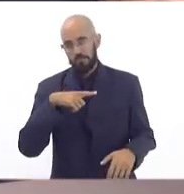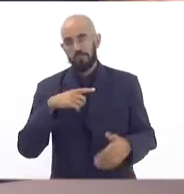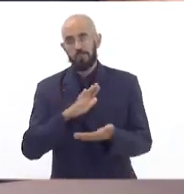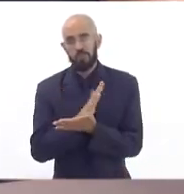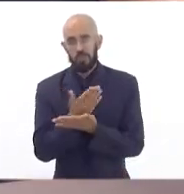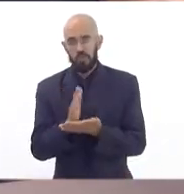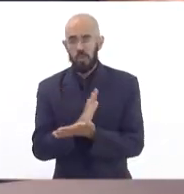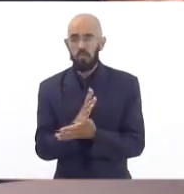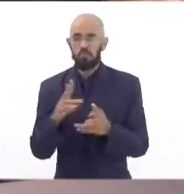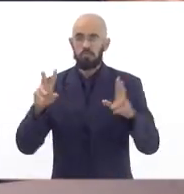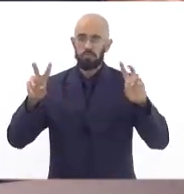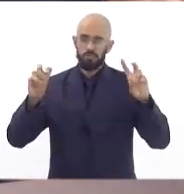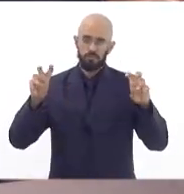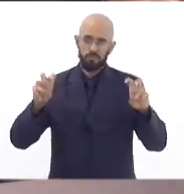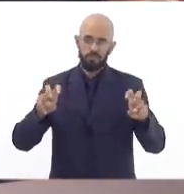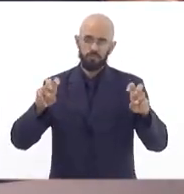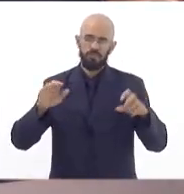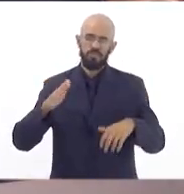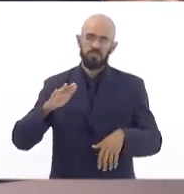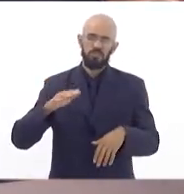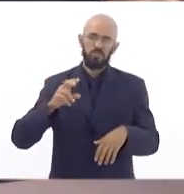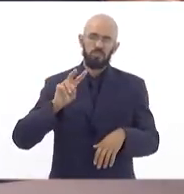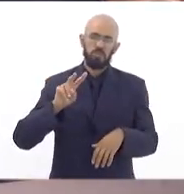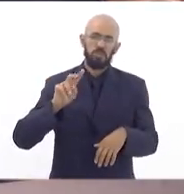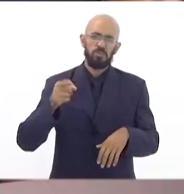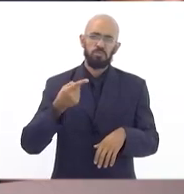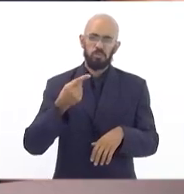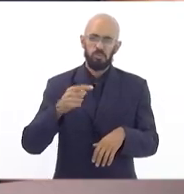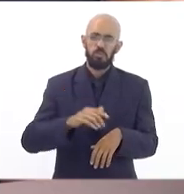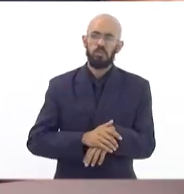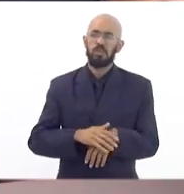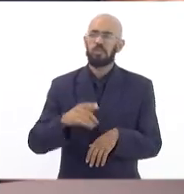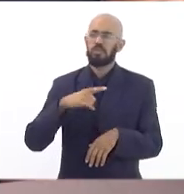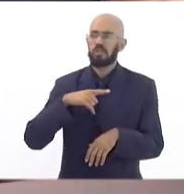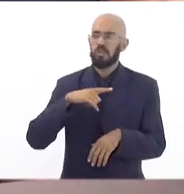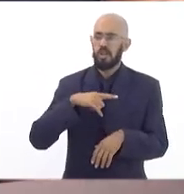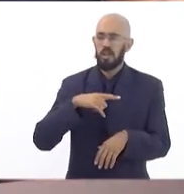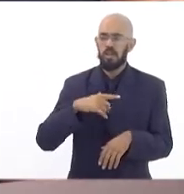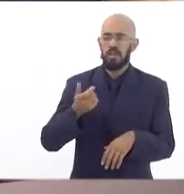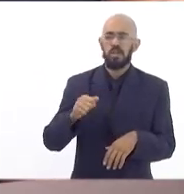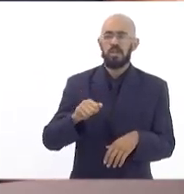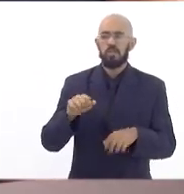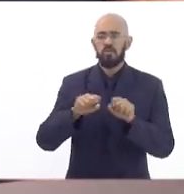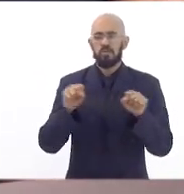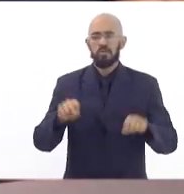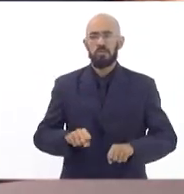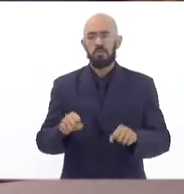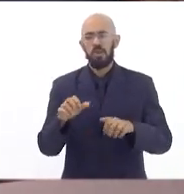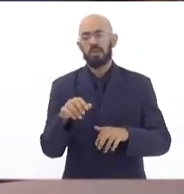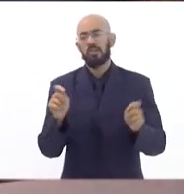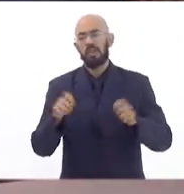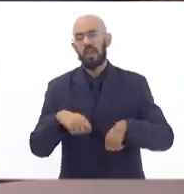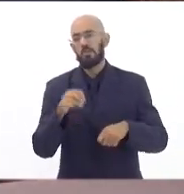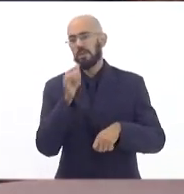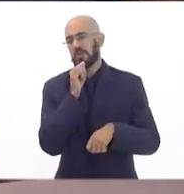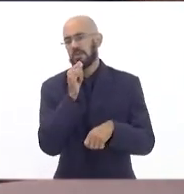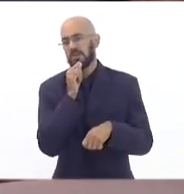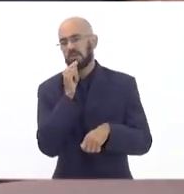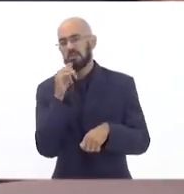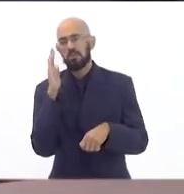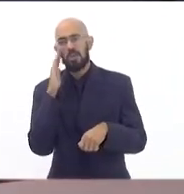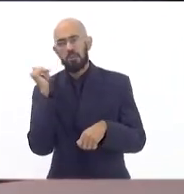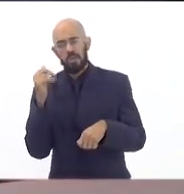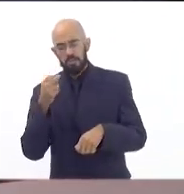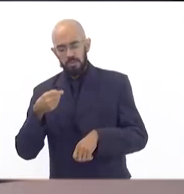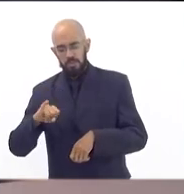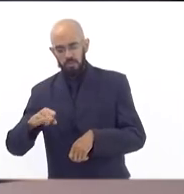a gente tem em torno de dois mil titulações que a polícia civil lança mão e aí a gente consegue por exemplo separar se for um pouco a